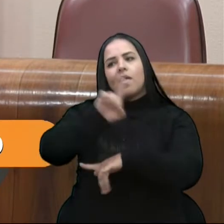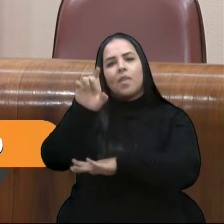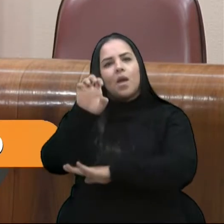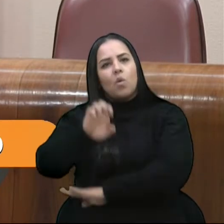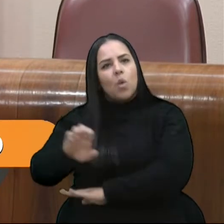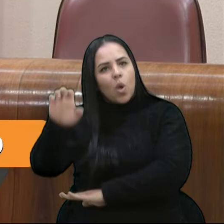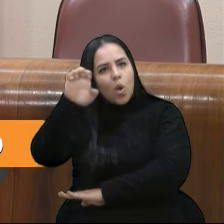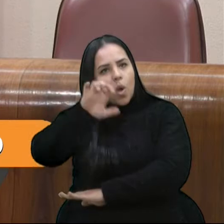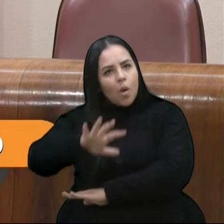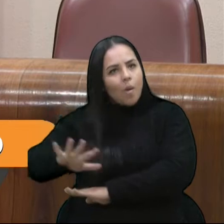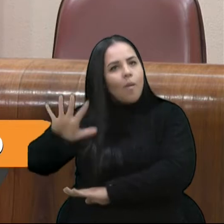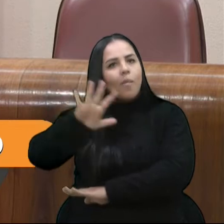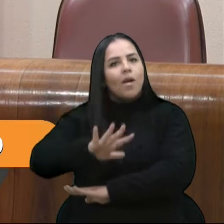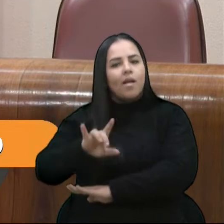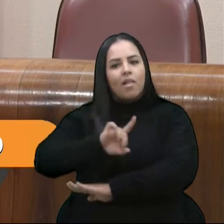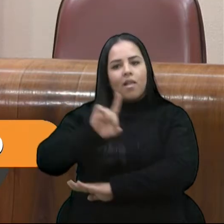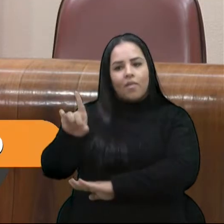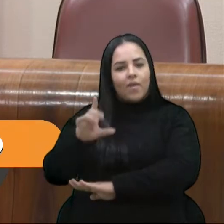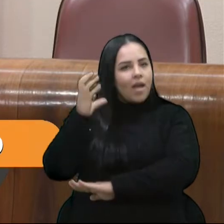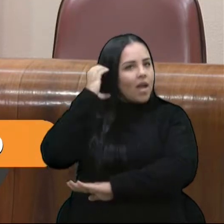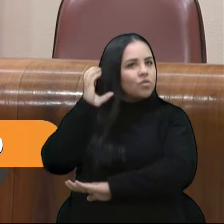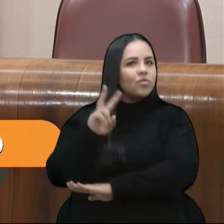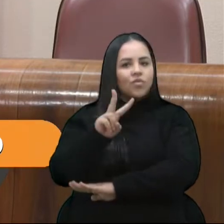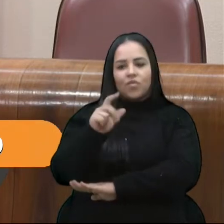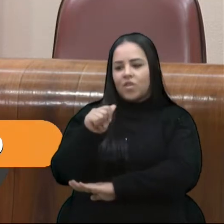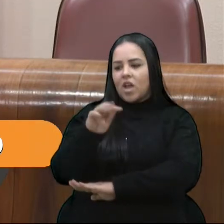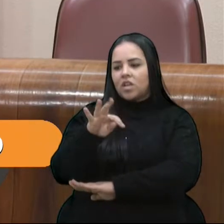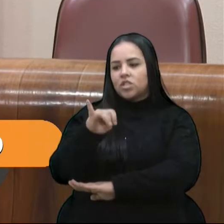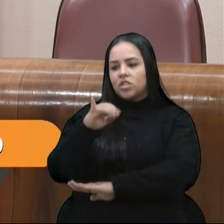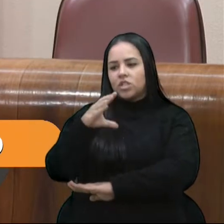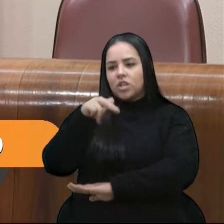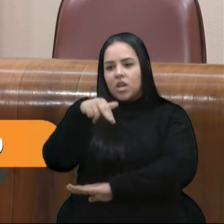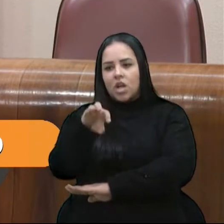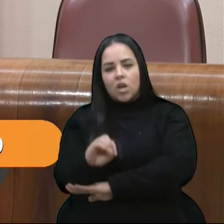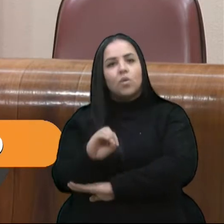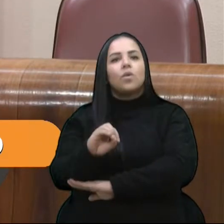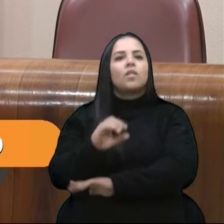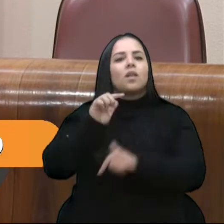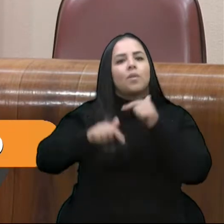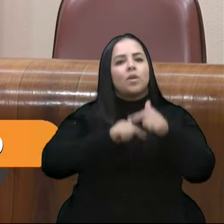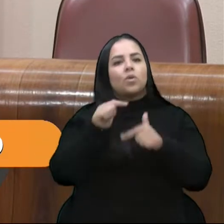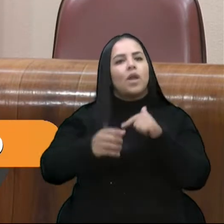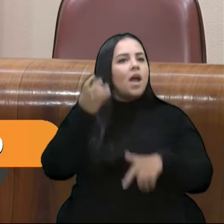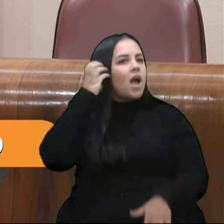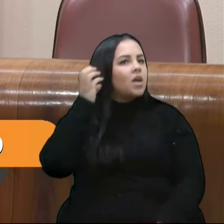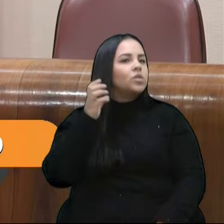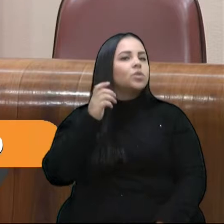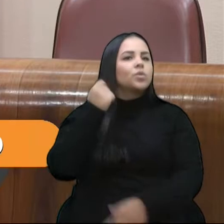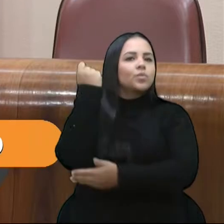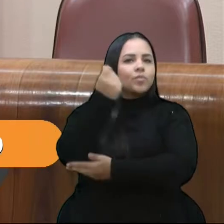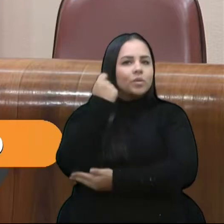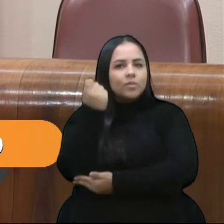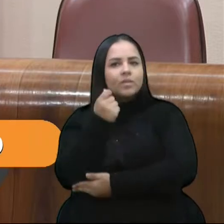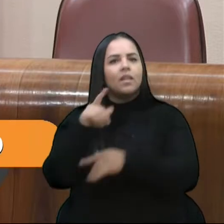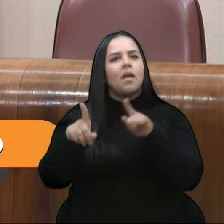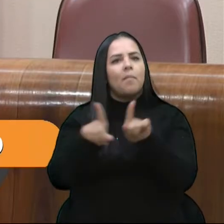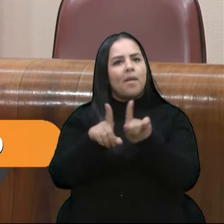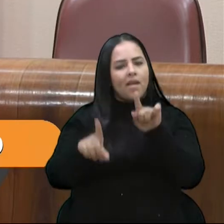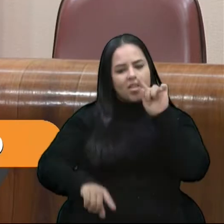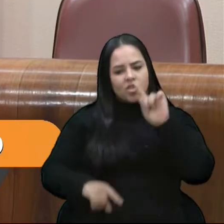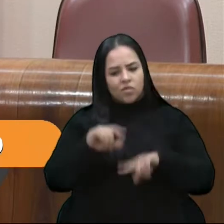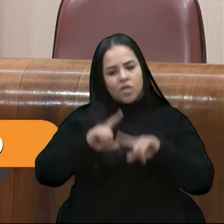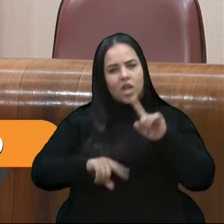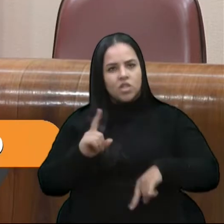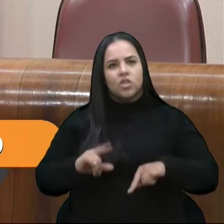na Rádio Vaticano. Foi correspondente da Rádio Gaúcha, desempenhou atividades de coordenador de imprensa e